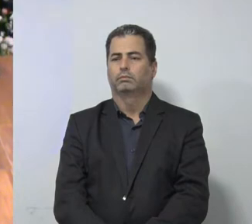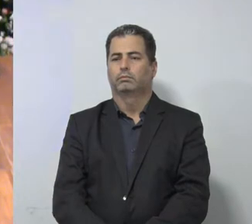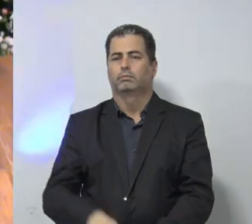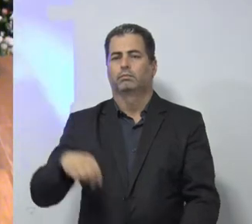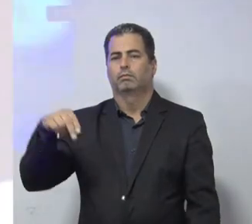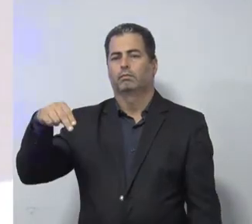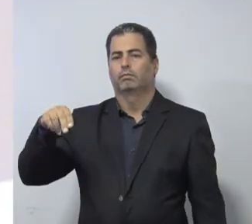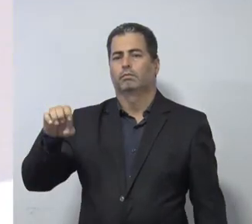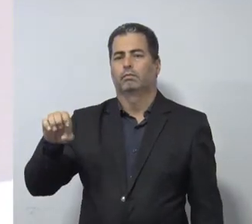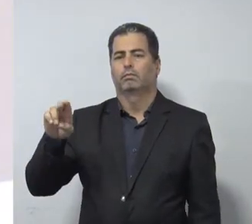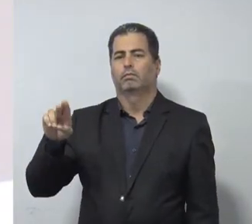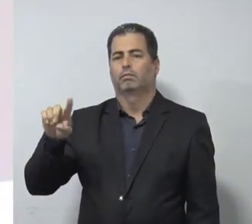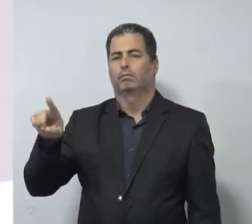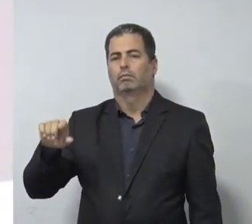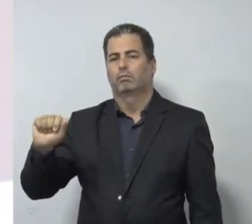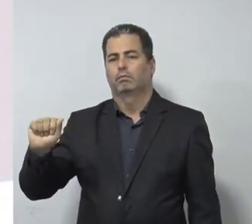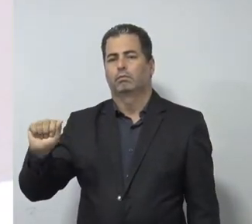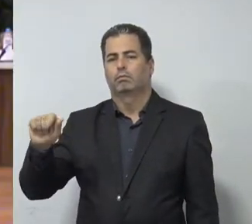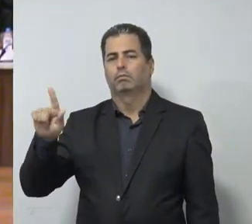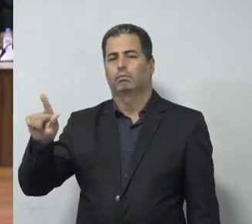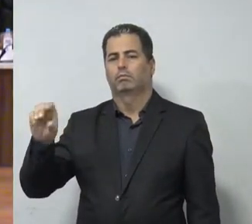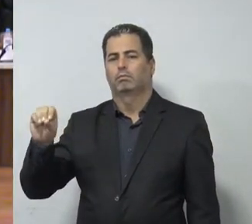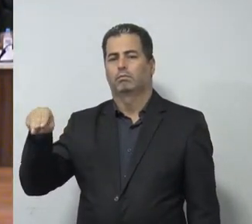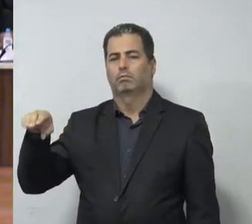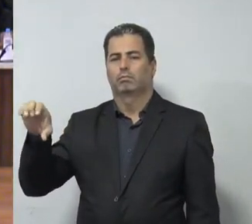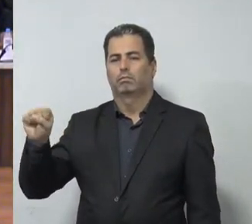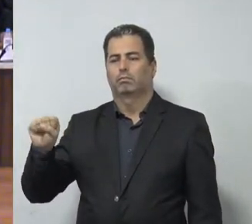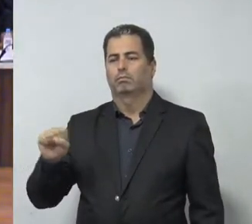Neuza Gomes de Andrade.